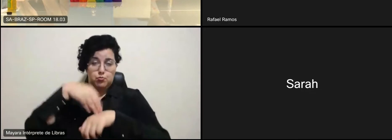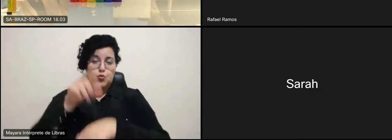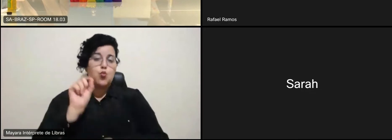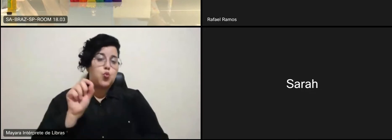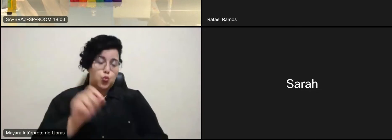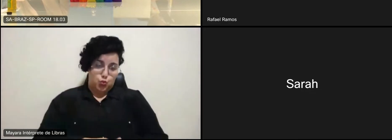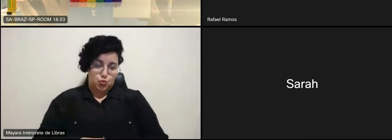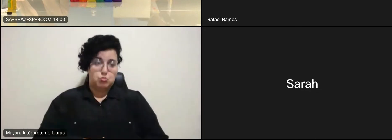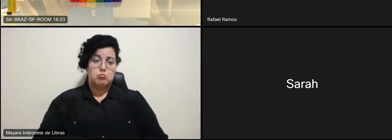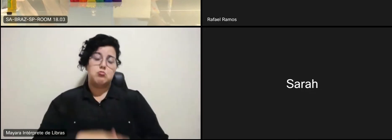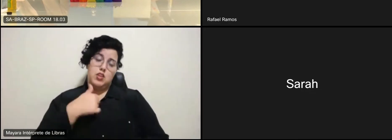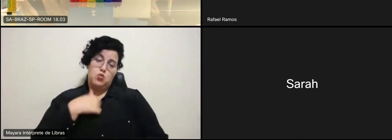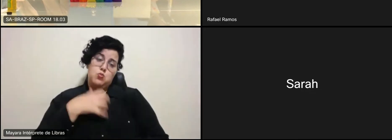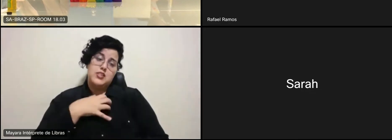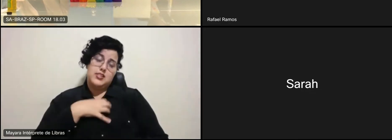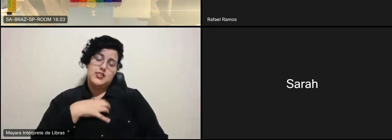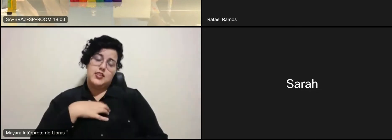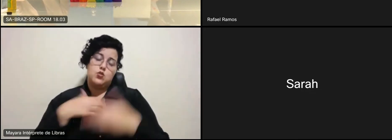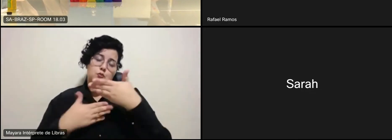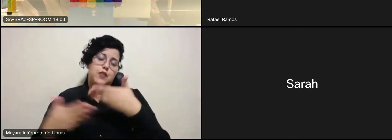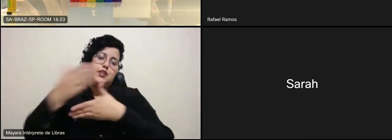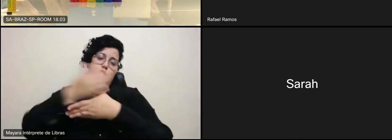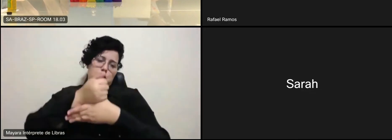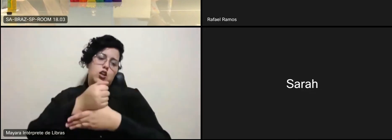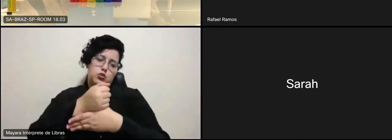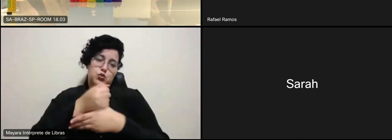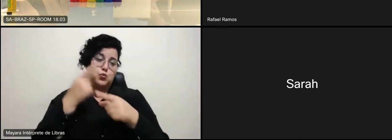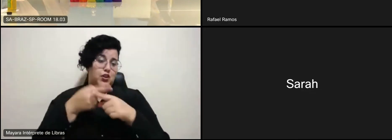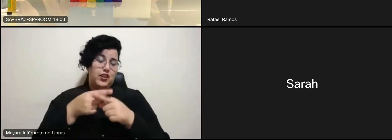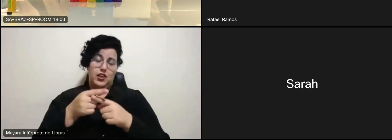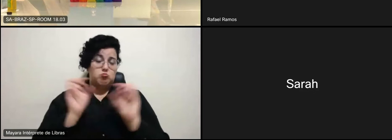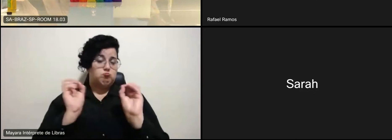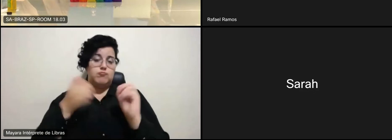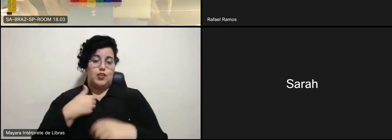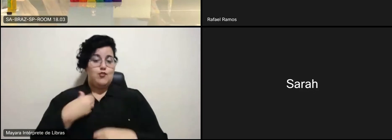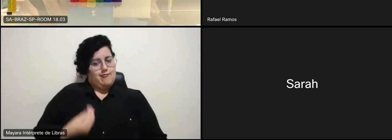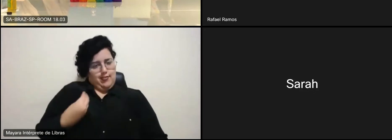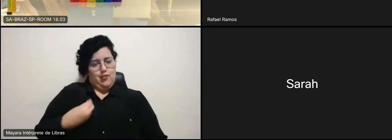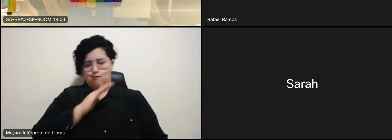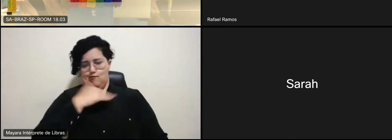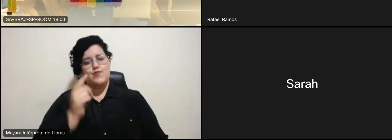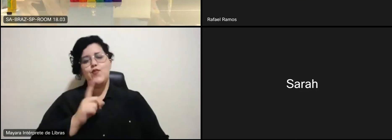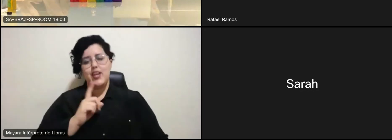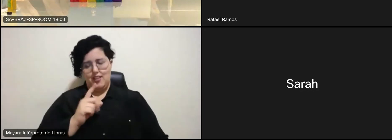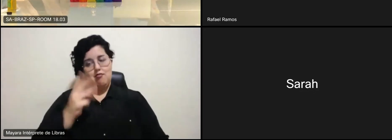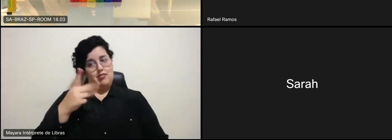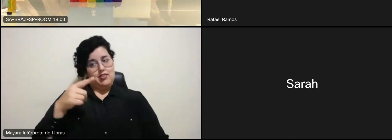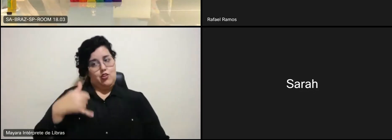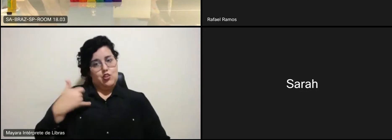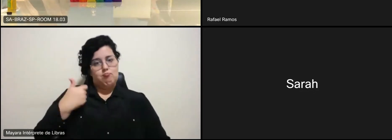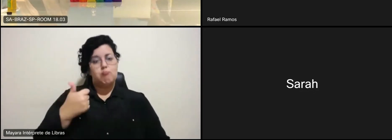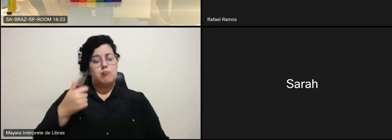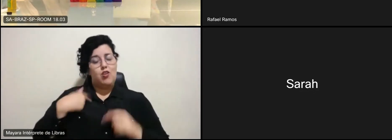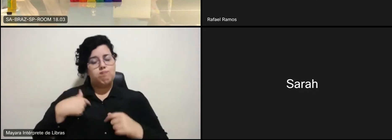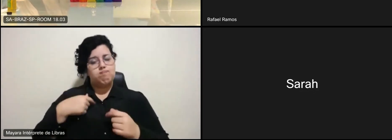é que talvez eu até me sinta privilegiado por eu não ter sido morto ao longo da minha história aos meus 37 anos, né? Talvez eu tenha que